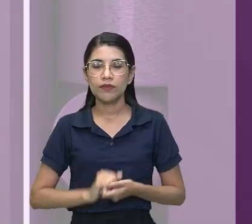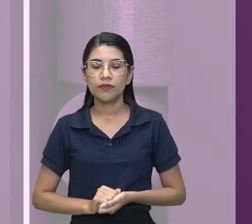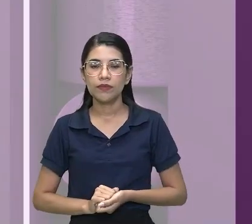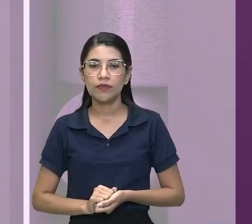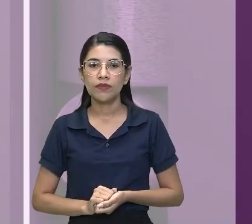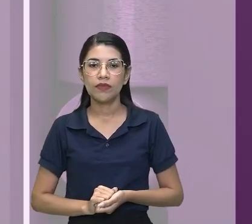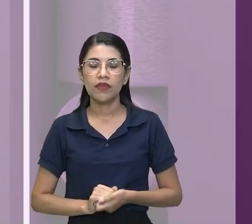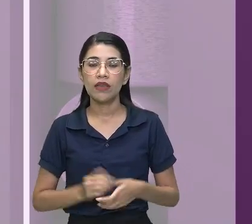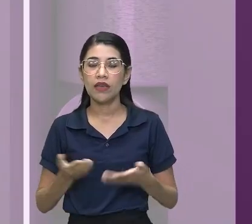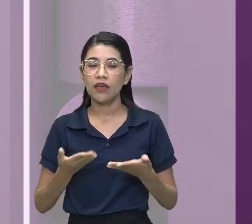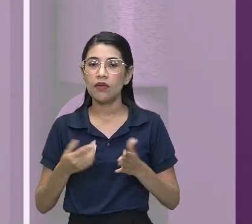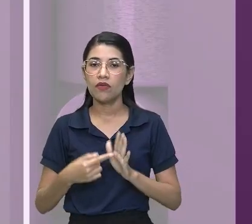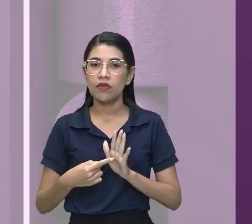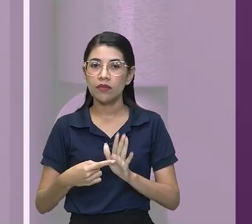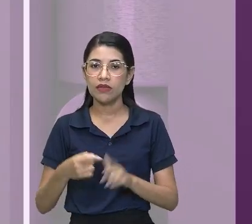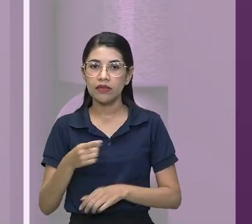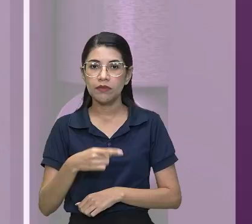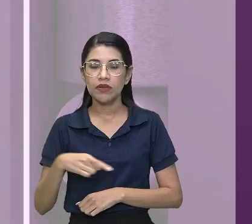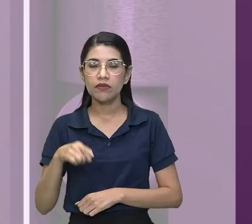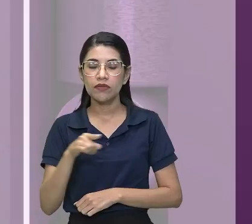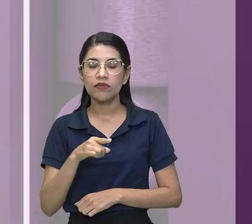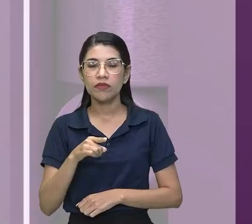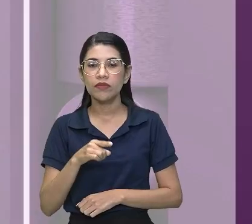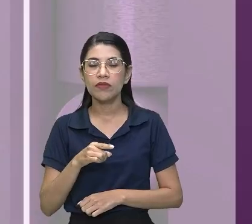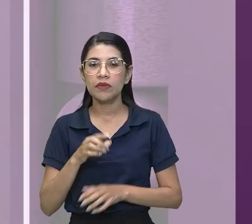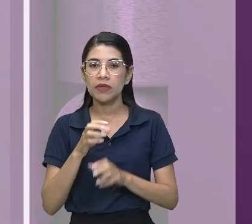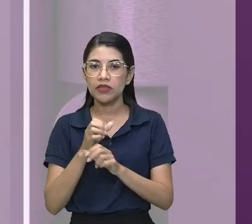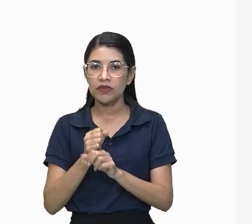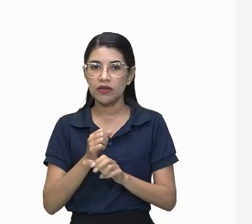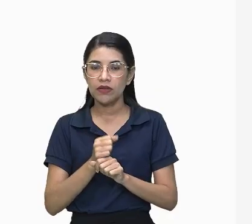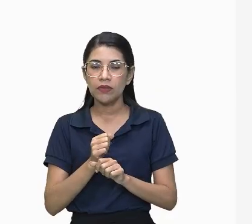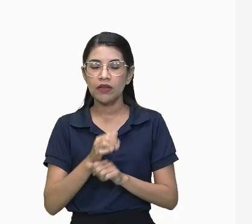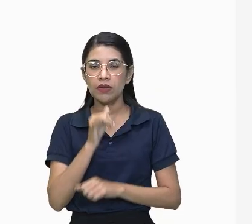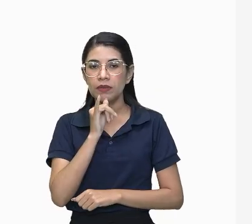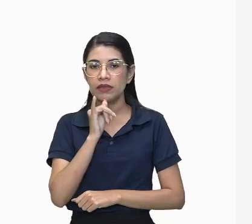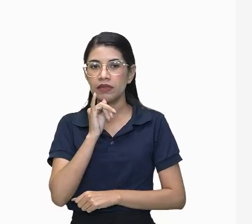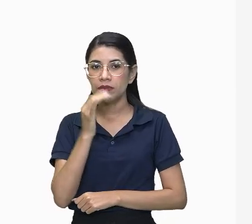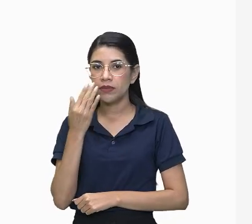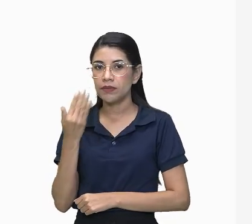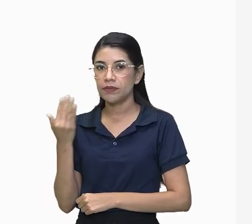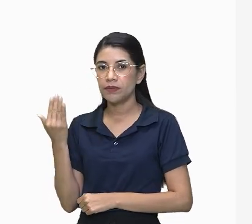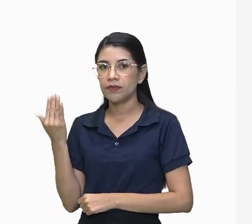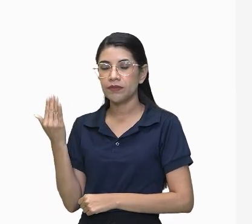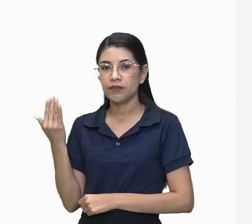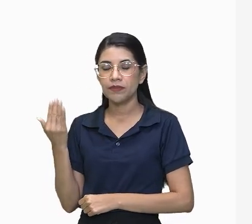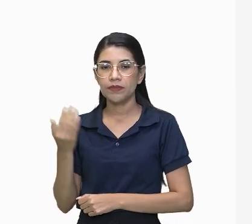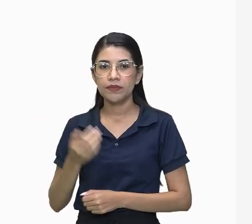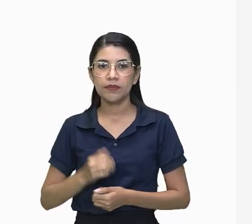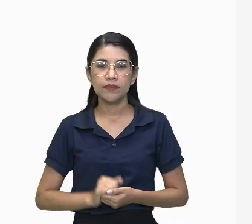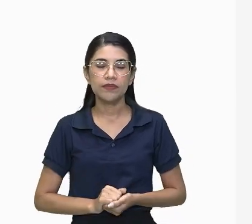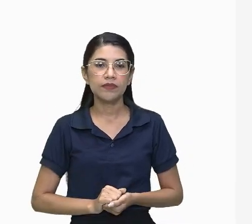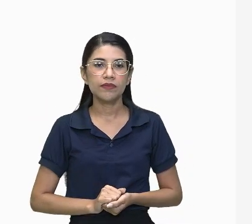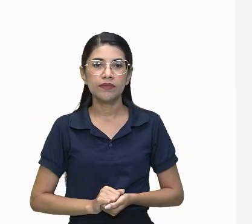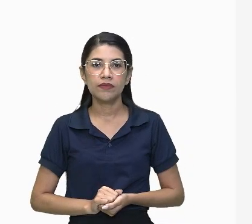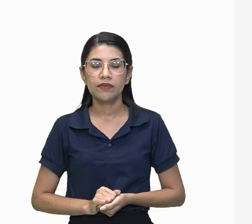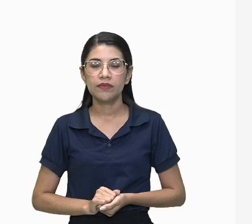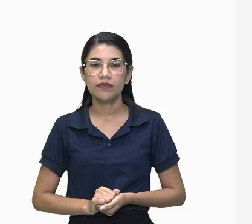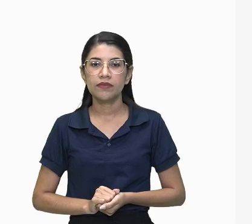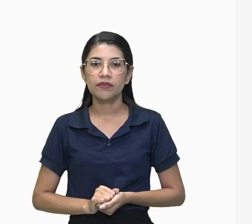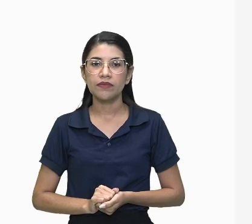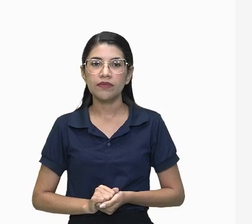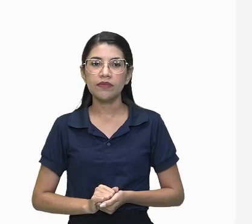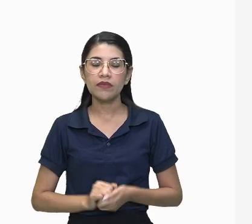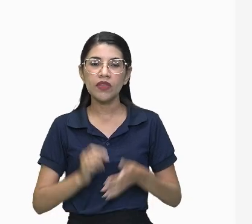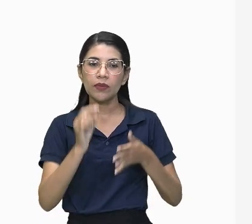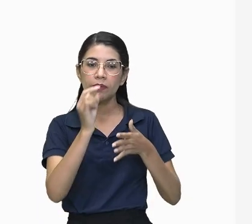é justamente o que nós vamos ter no nosso próximo exemplo. Vejamos aí comigo. A alternativa